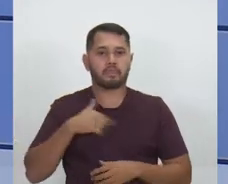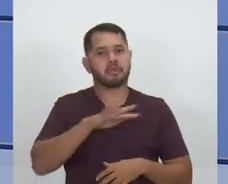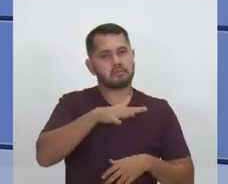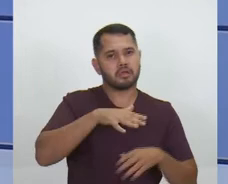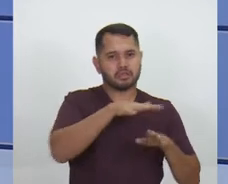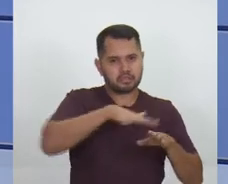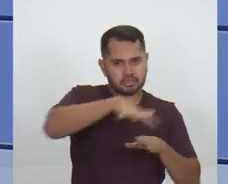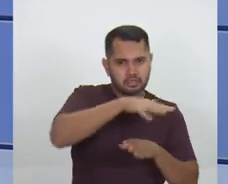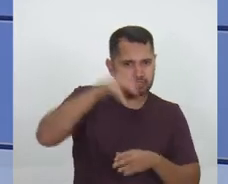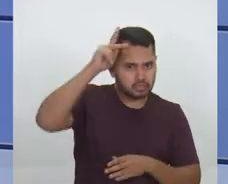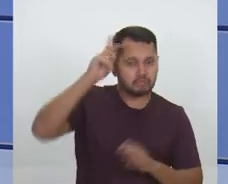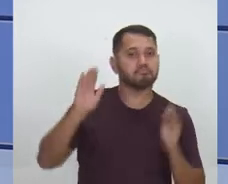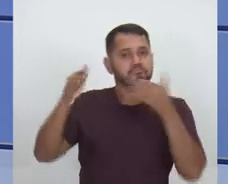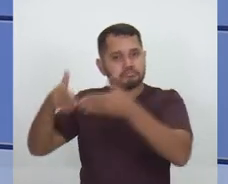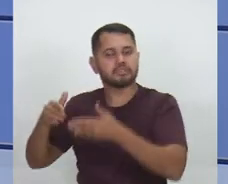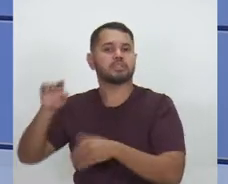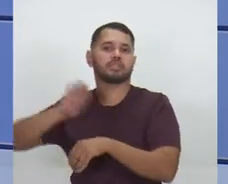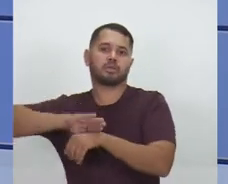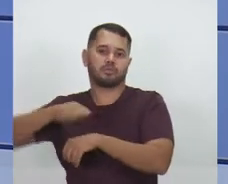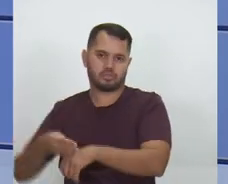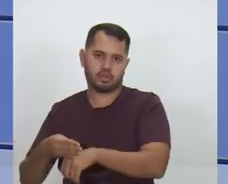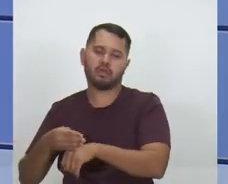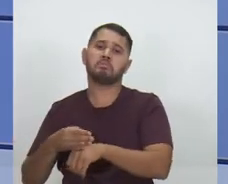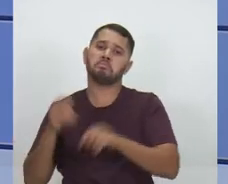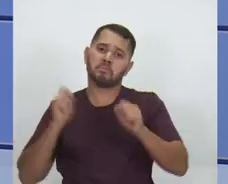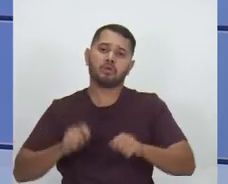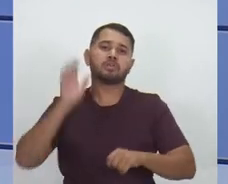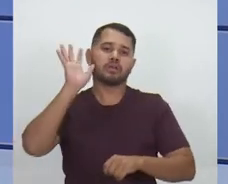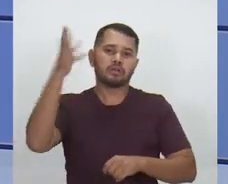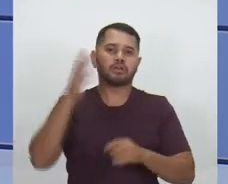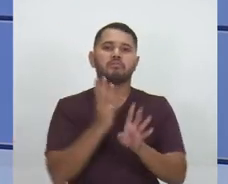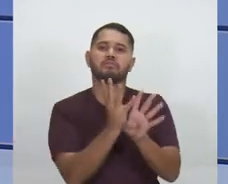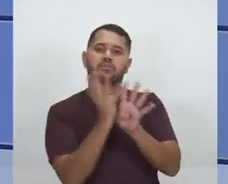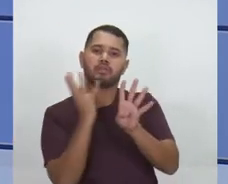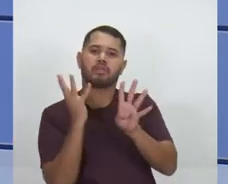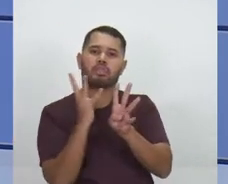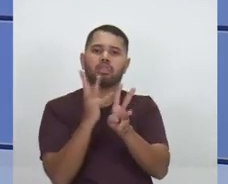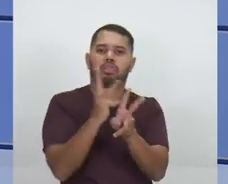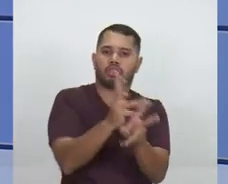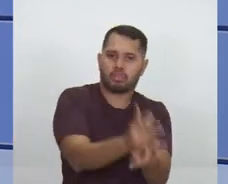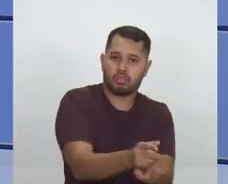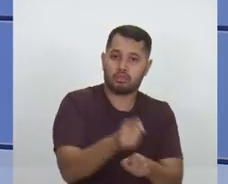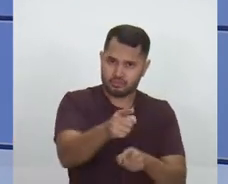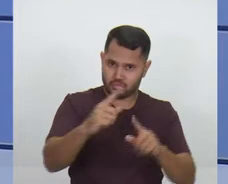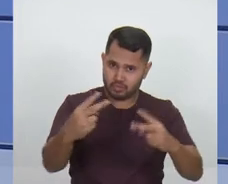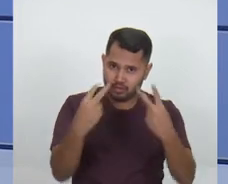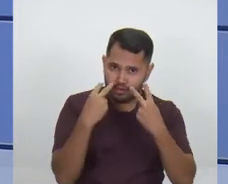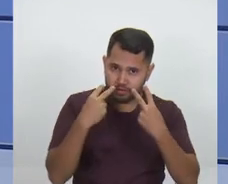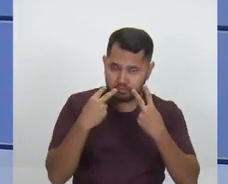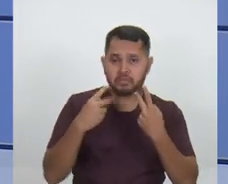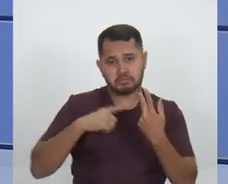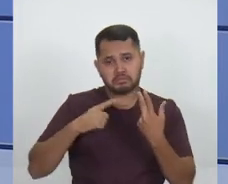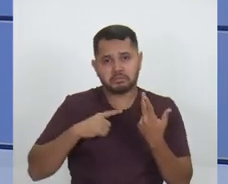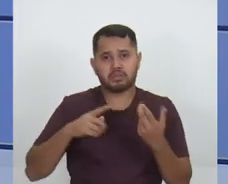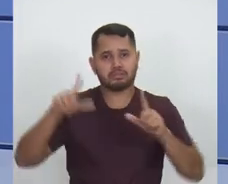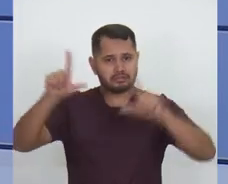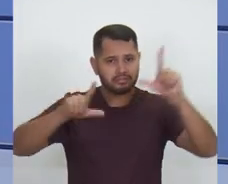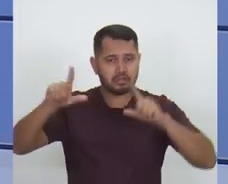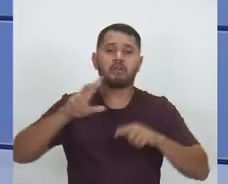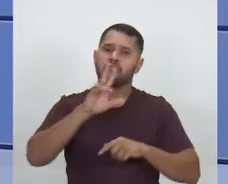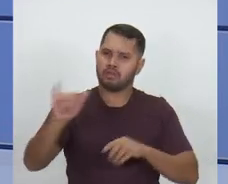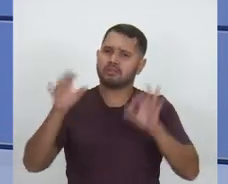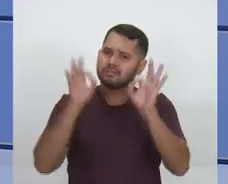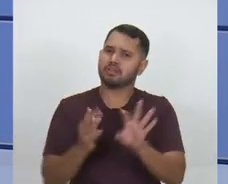ficar em itacoatiara com isso aí a gente pode acabar com as filas você que está nos ouvindo está nos assistindo né essas filas vão